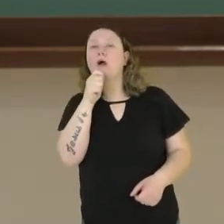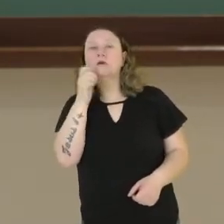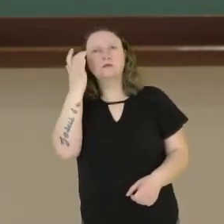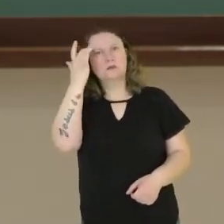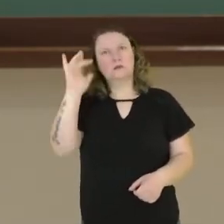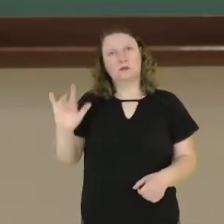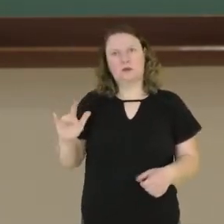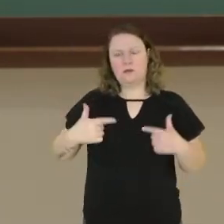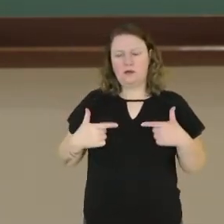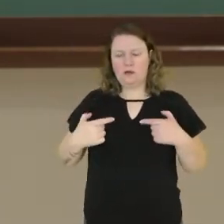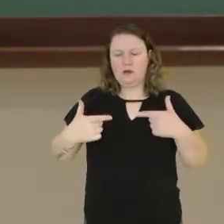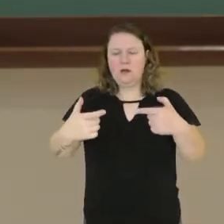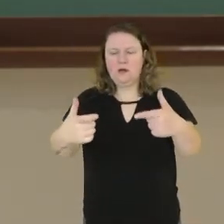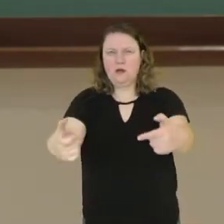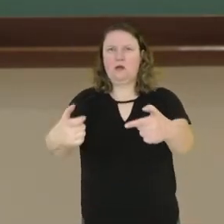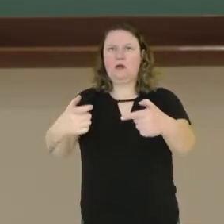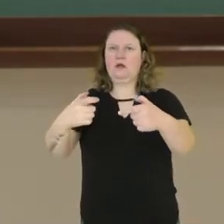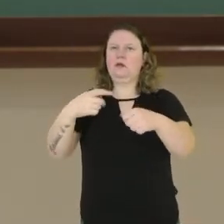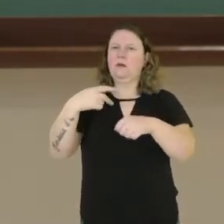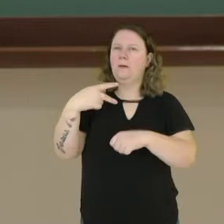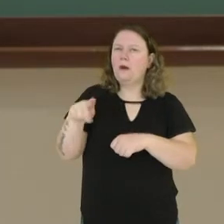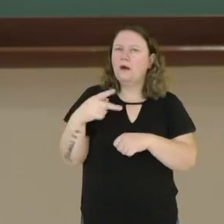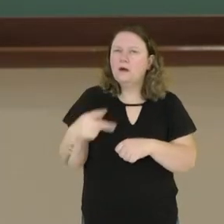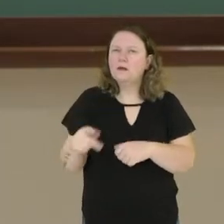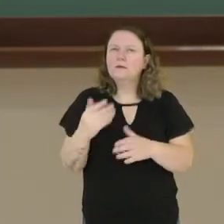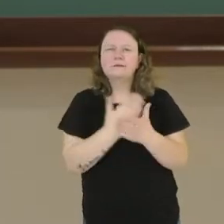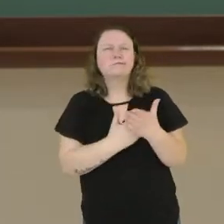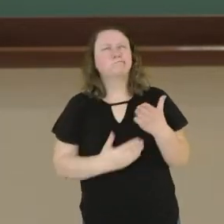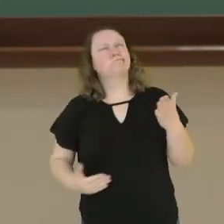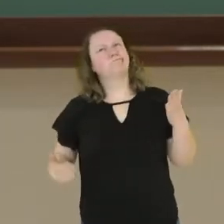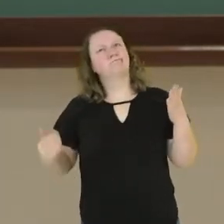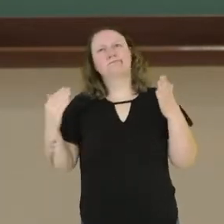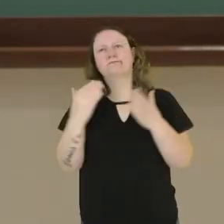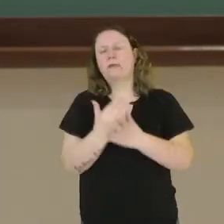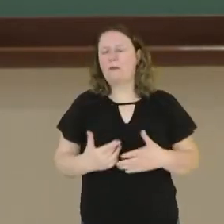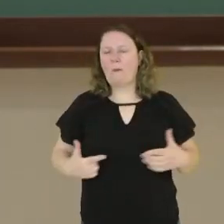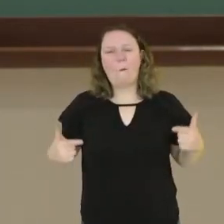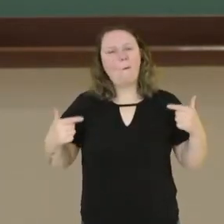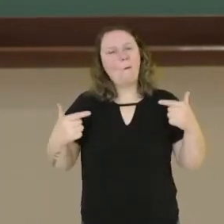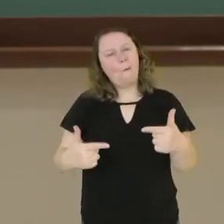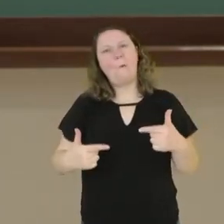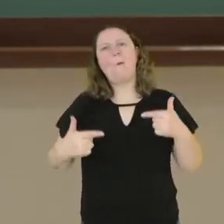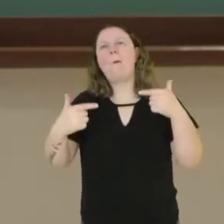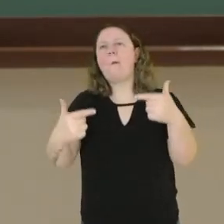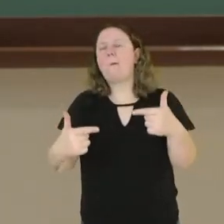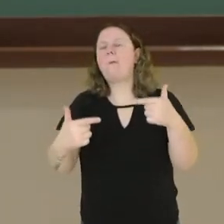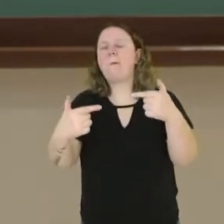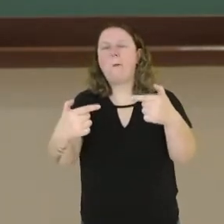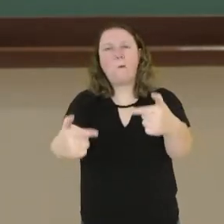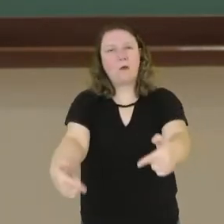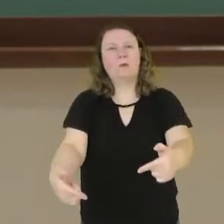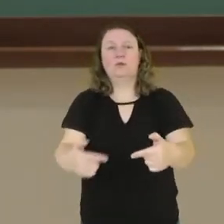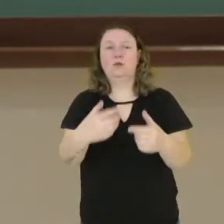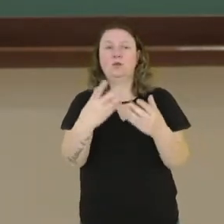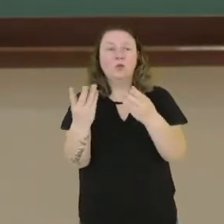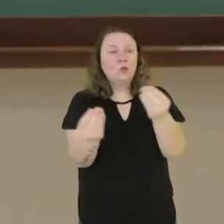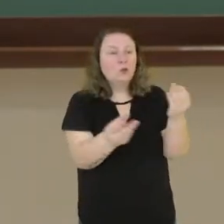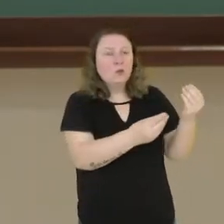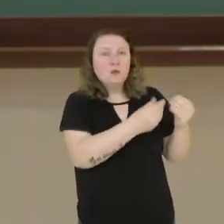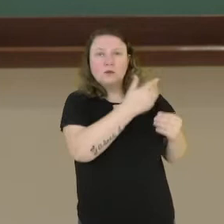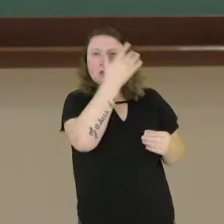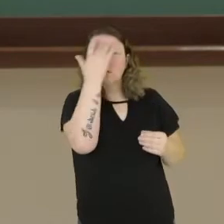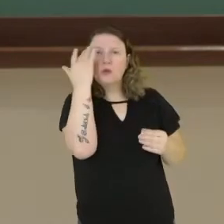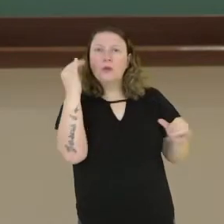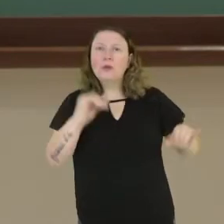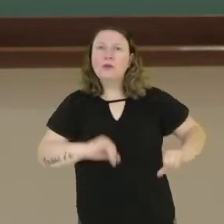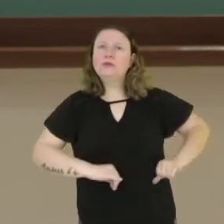do Paraguai ela foi um dos maiores conflitos que mais tiveram pessoas que sofreram as consequências sobre